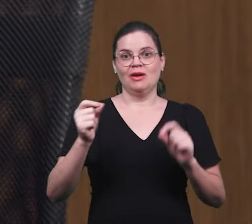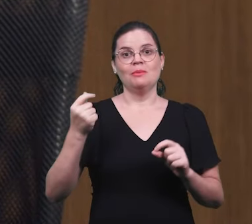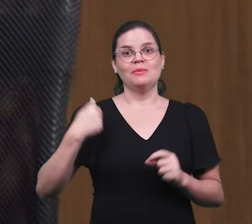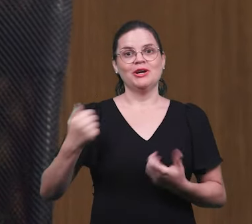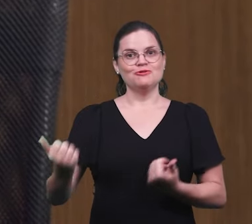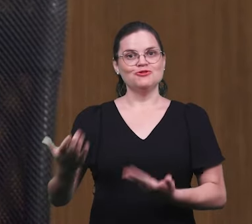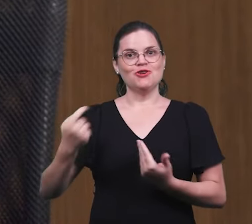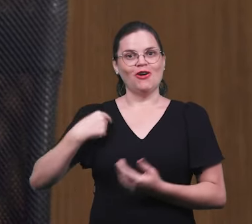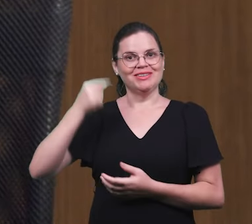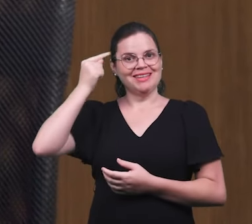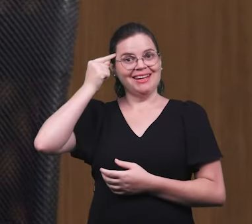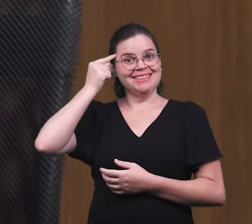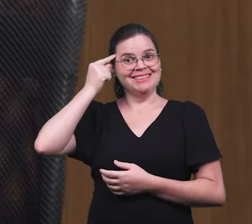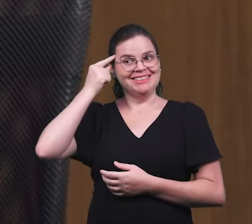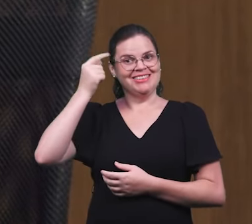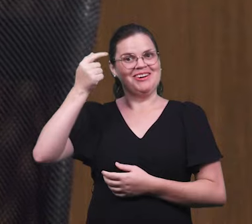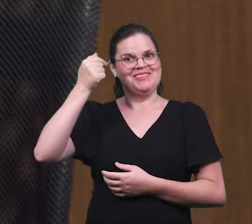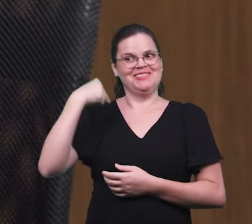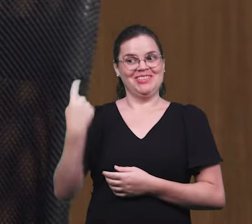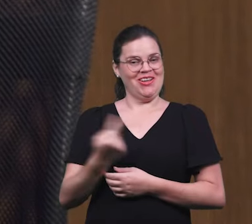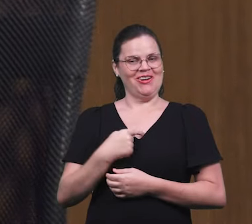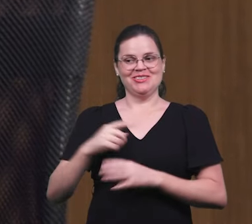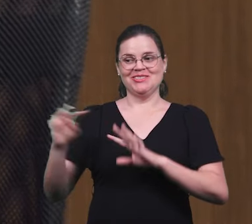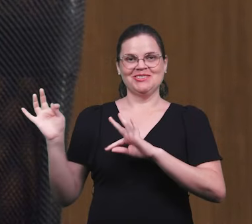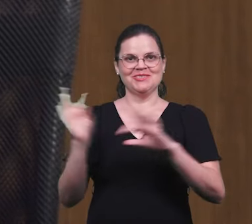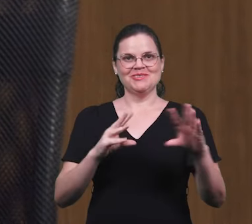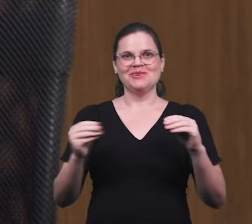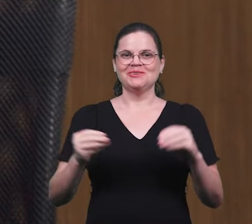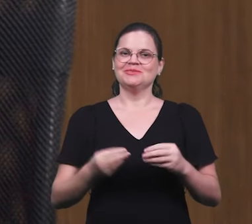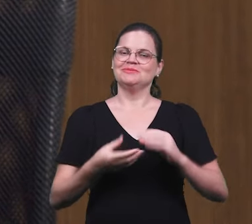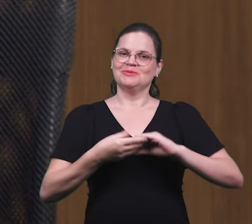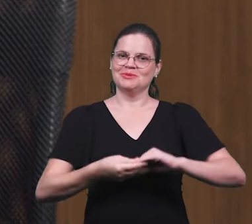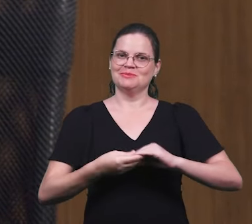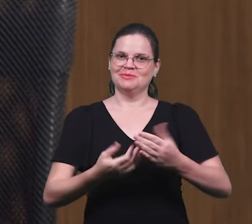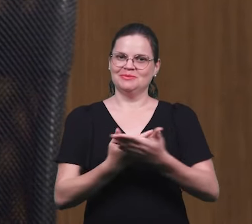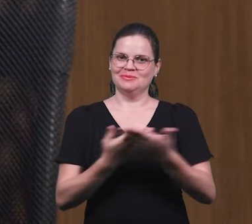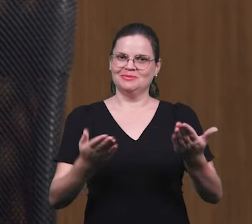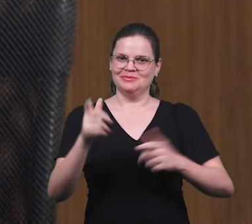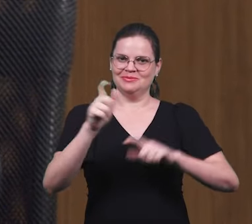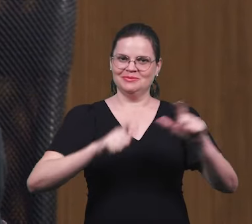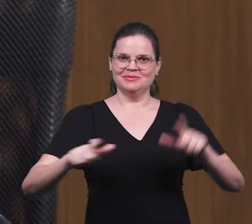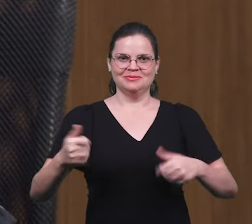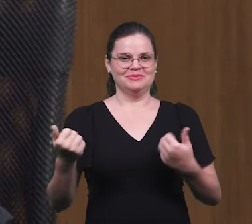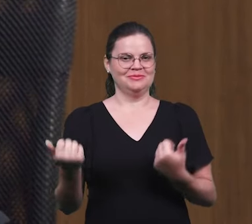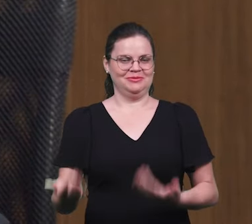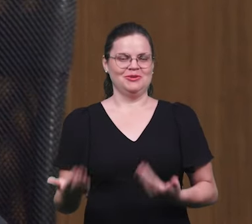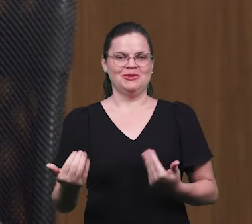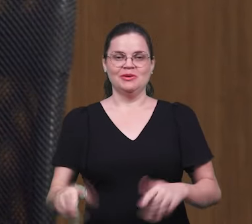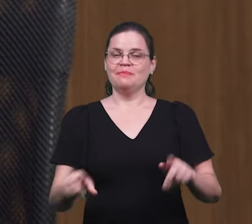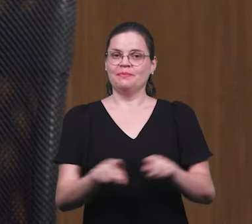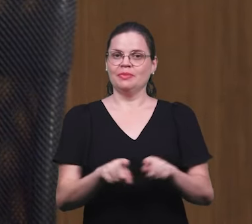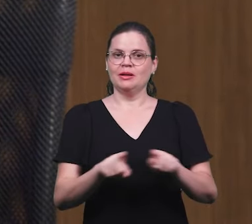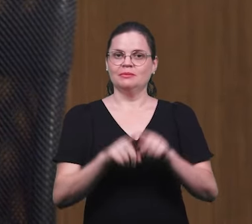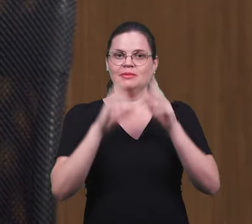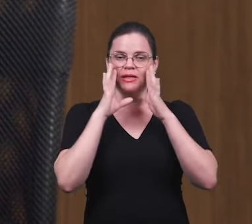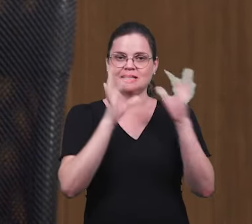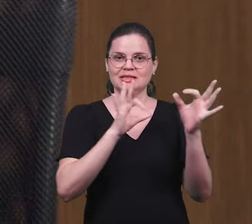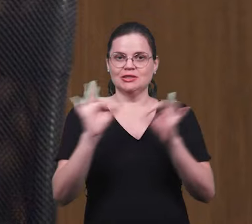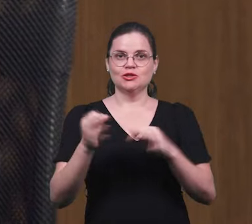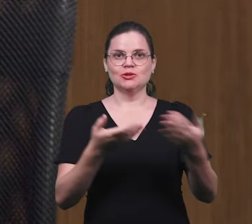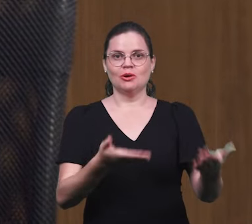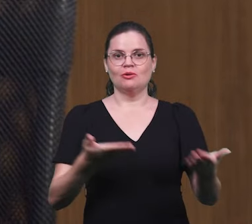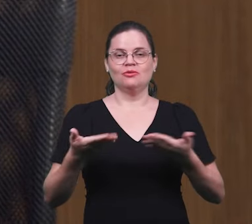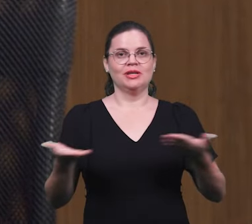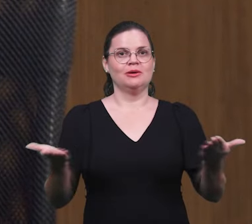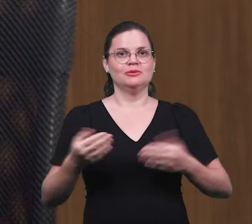aqui, né? Então, quero cumprimentar todos que estão nos assistindo e já convidar também você. Hoje o